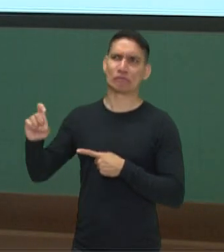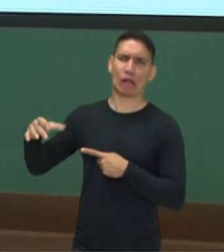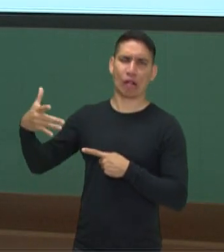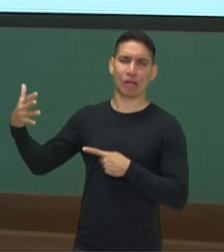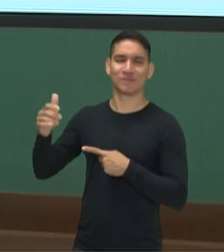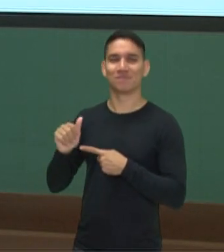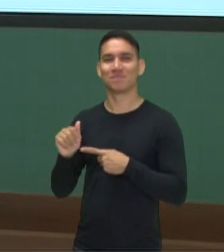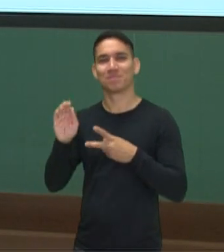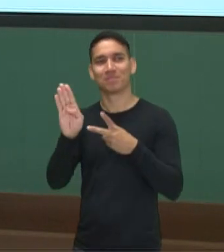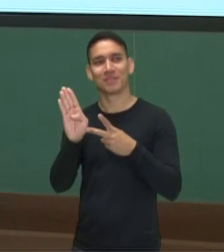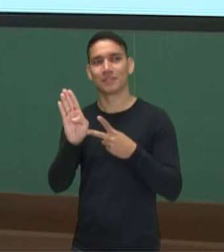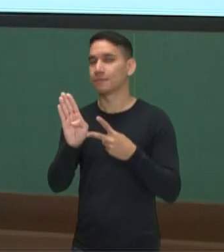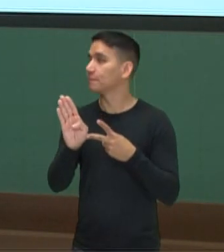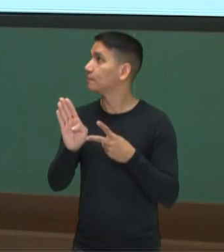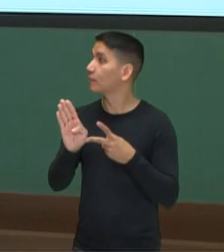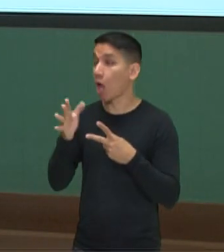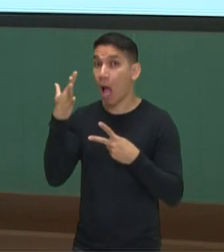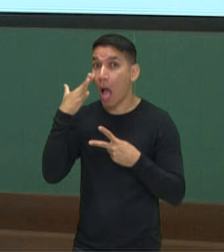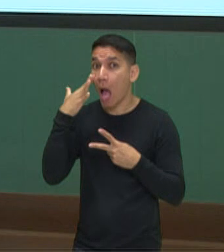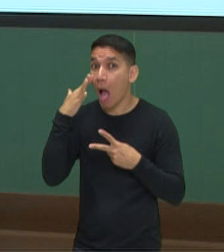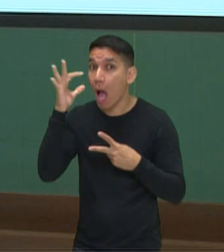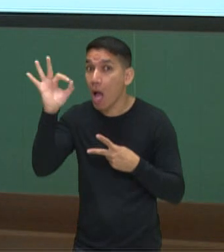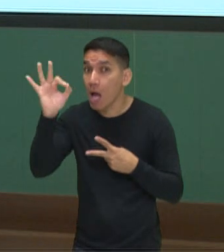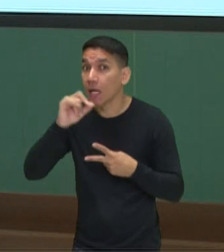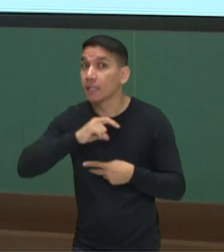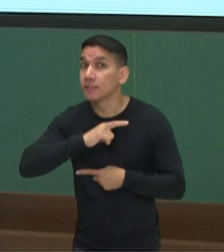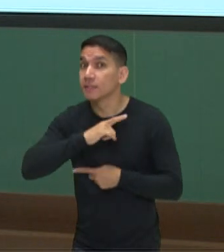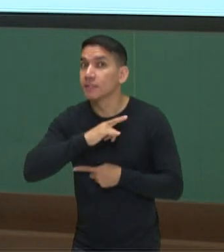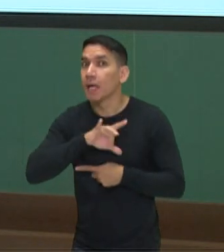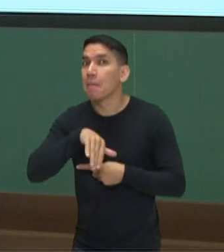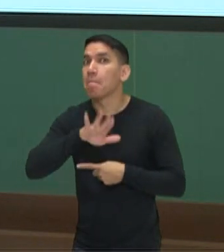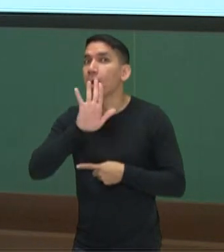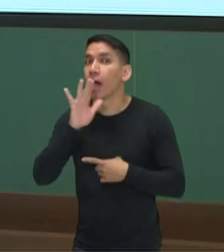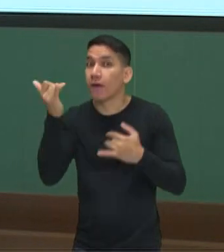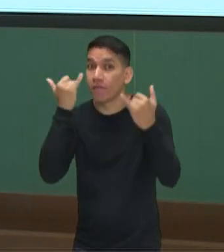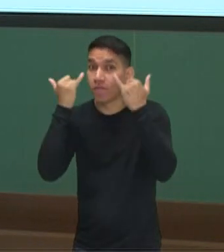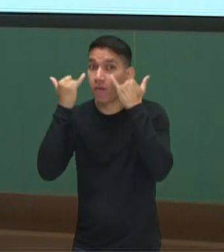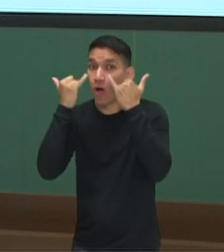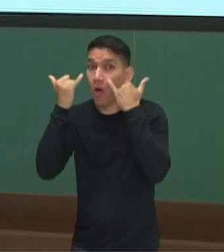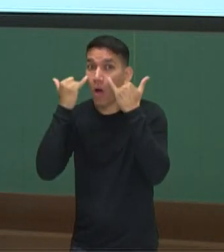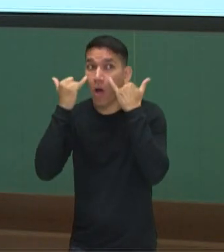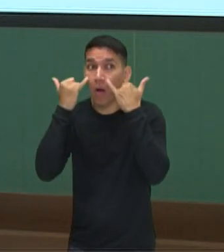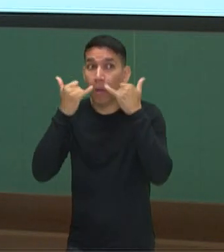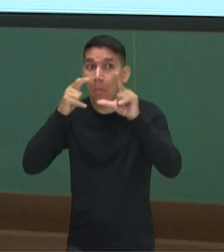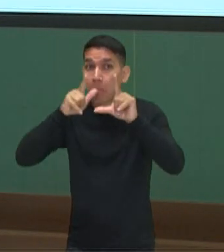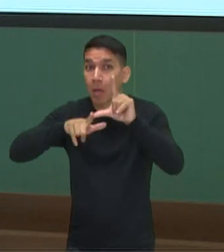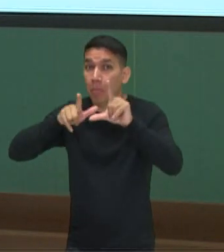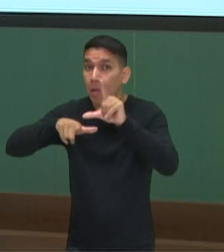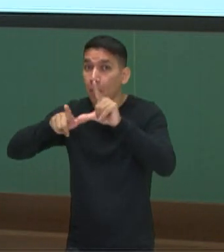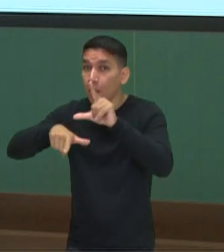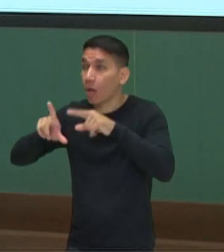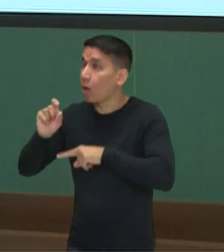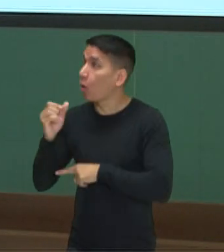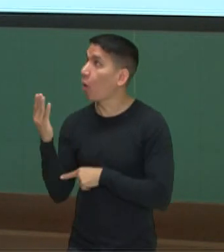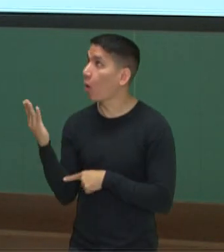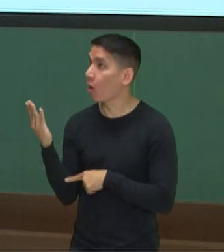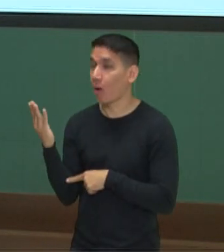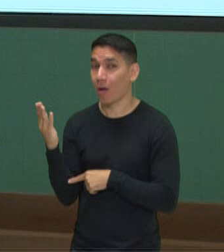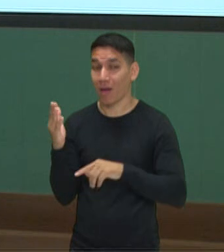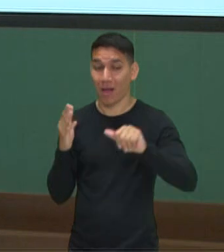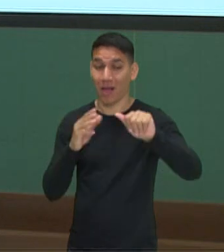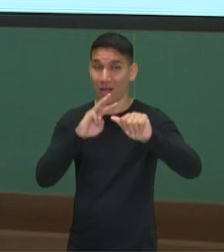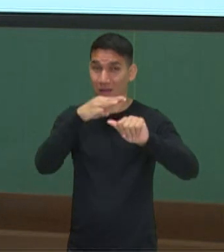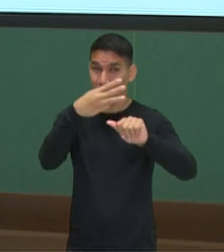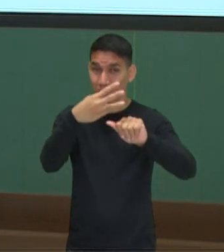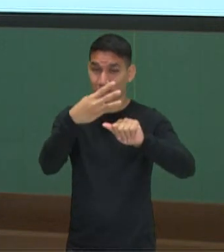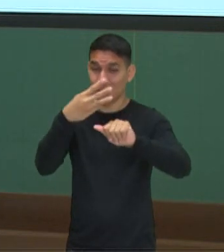Letra B, 12. Presta atenção agora que tem bastante coisinha na parte literal. 12a ao cubo,